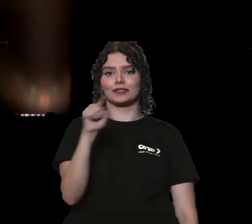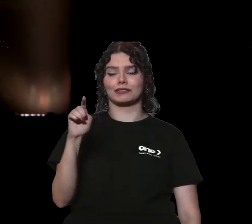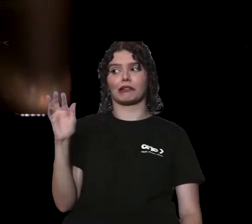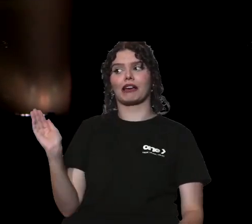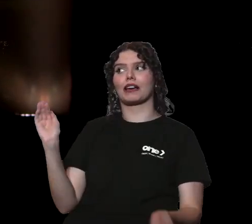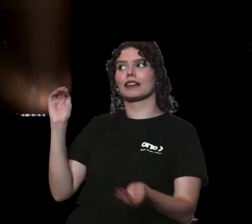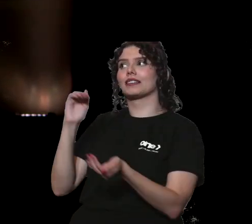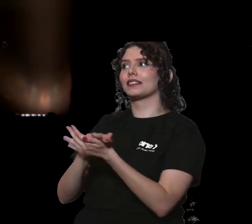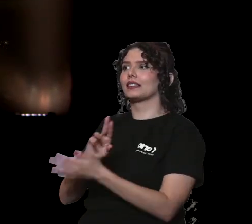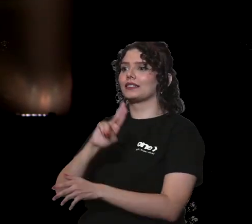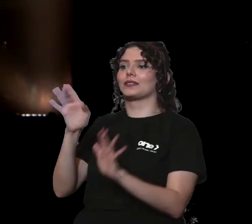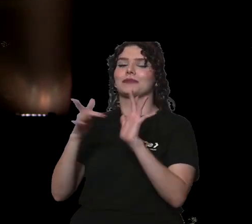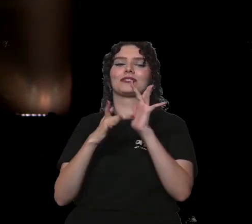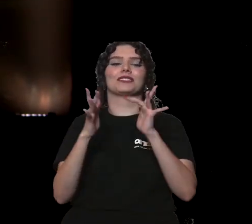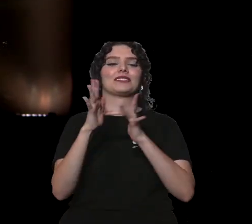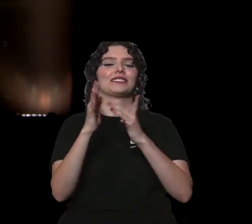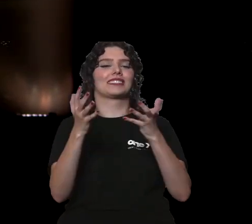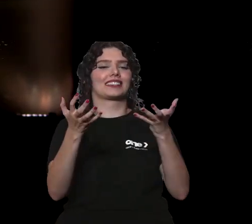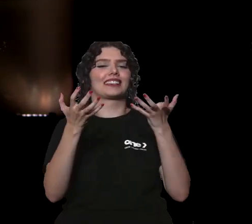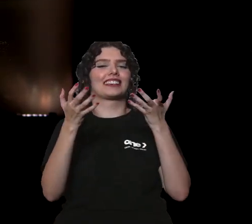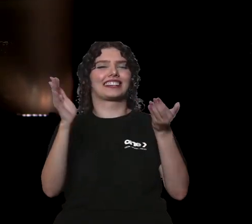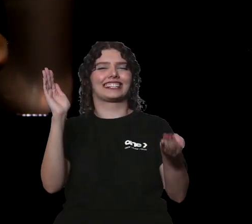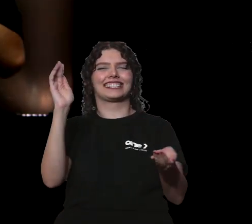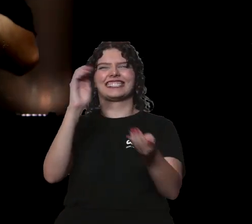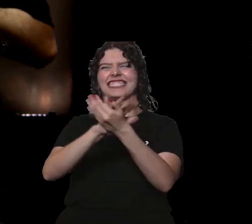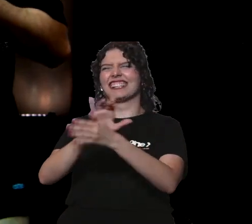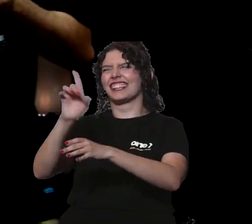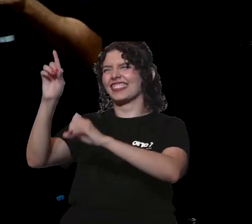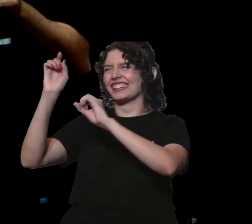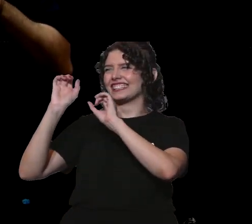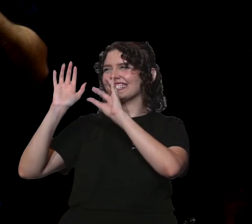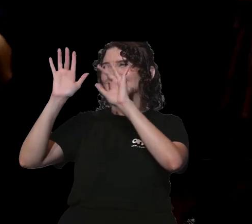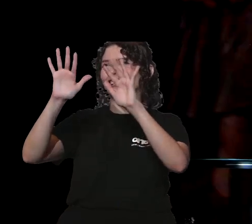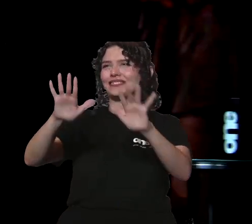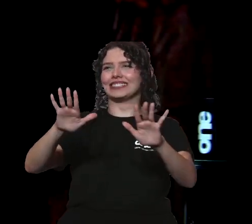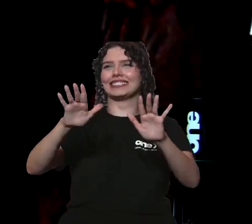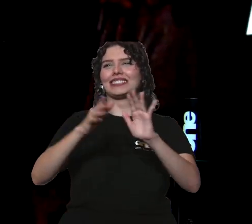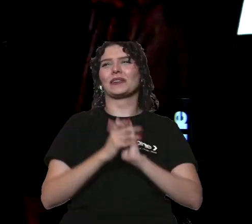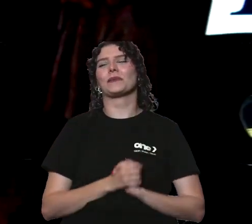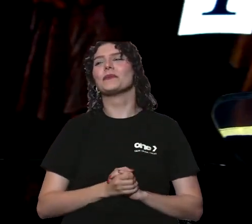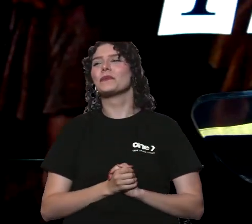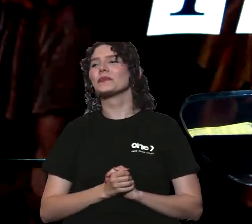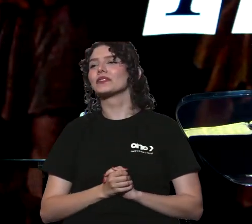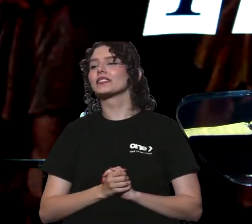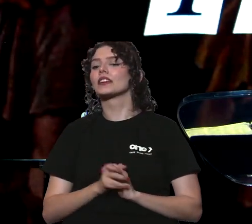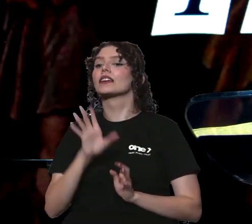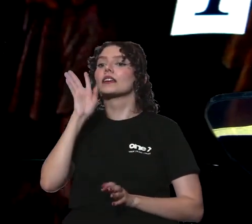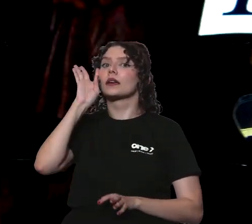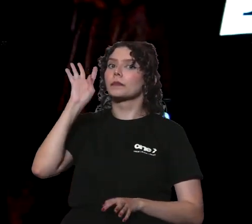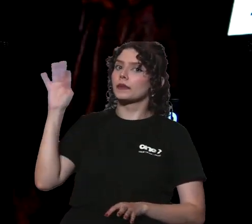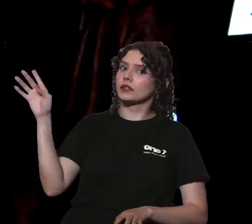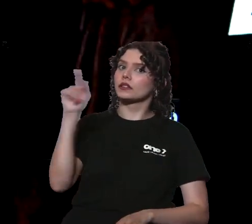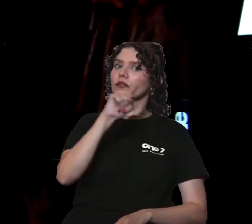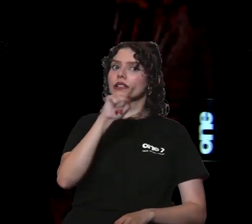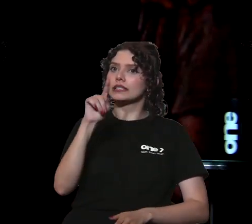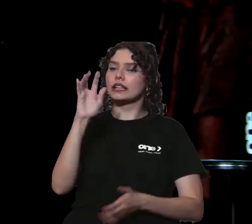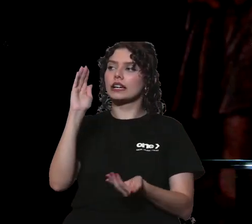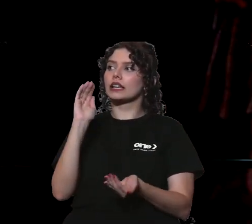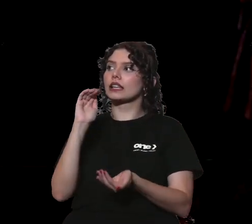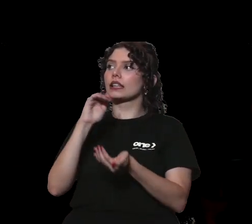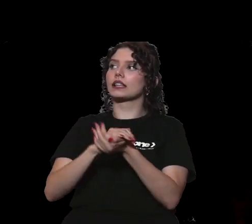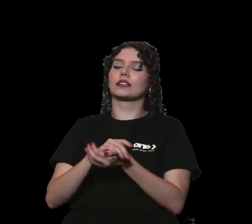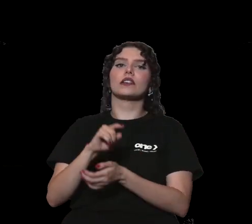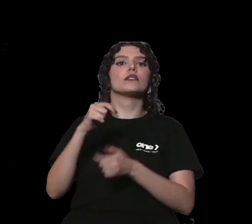casado, em nome de Jesus, quem quer casar aí, Deus abençoe. Beleza. Imagina você estar casado e você tem